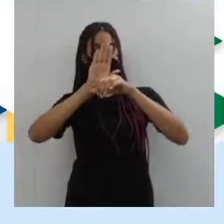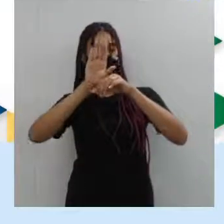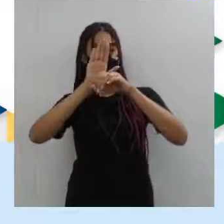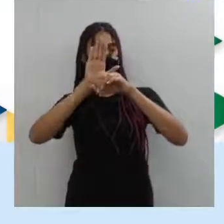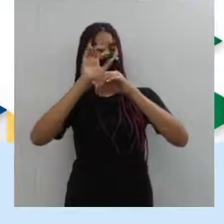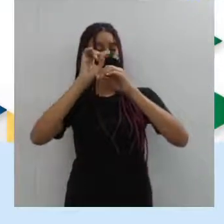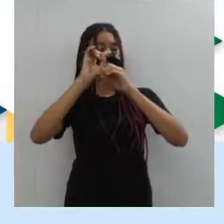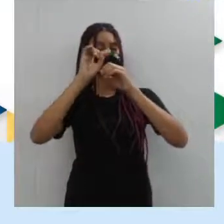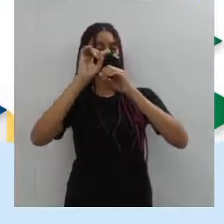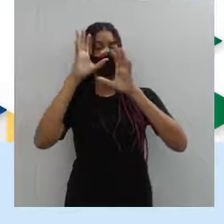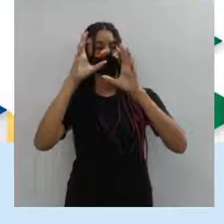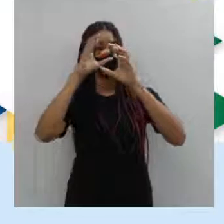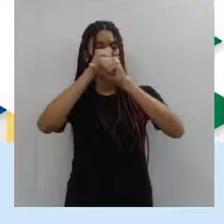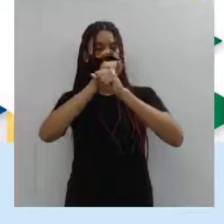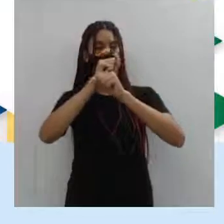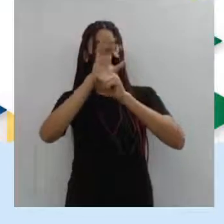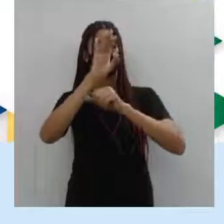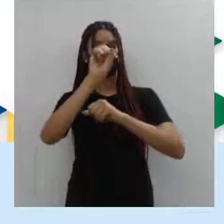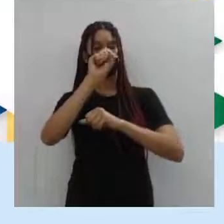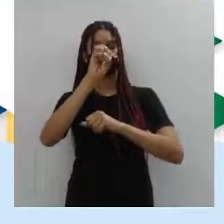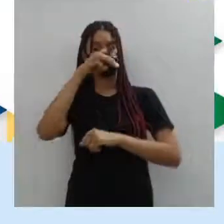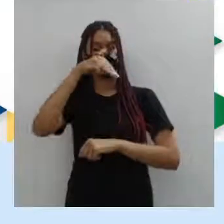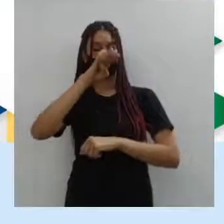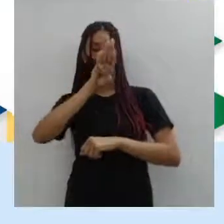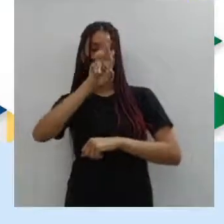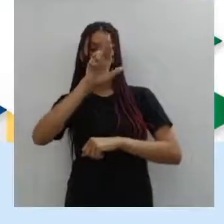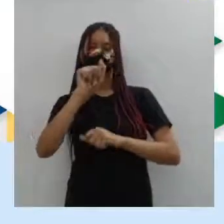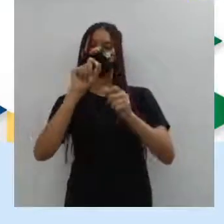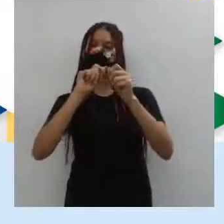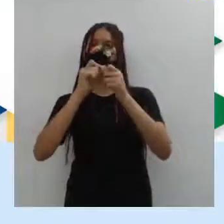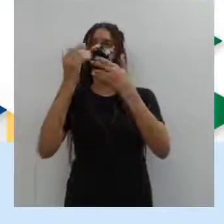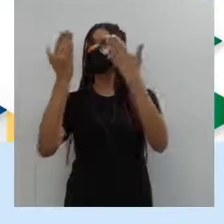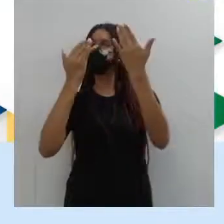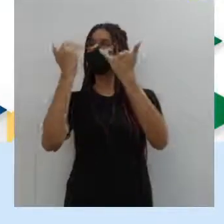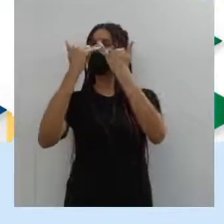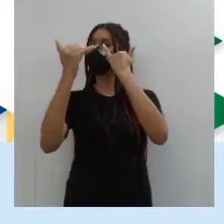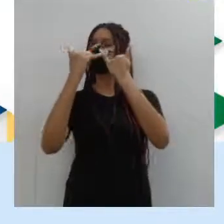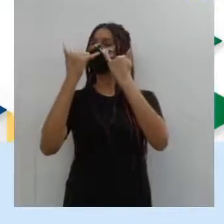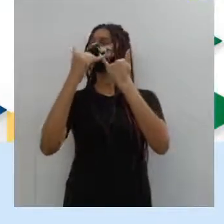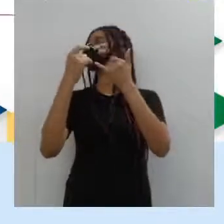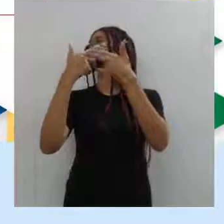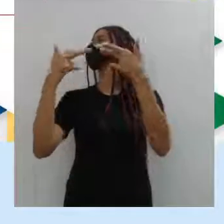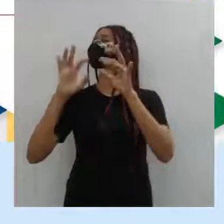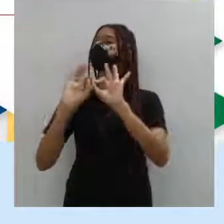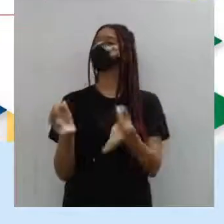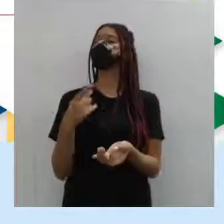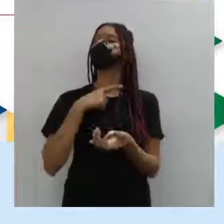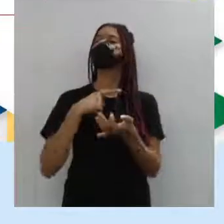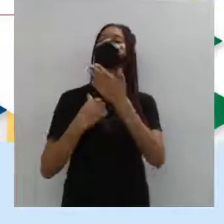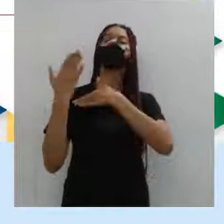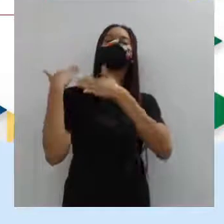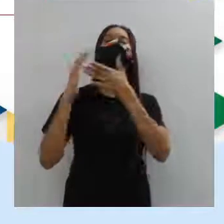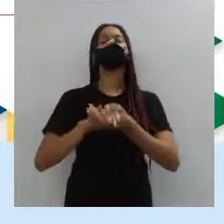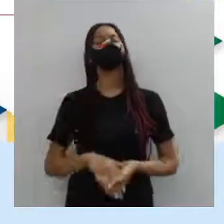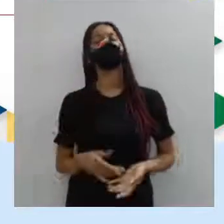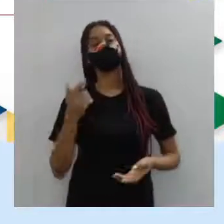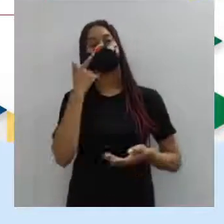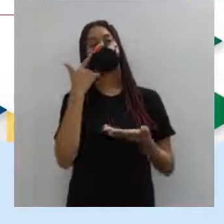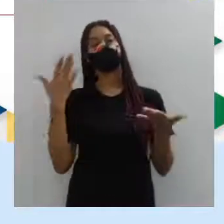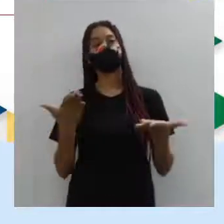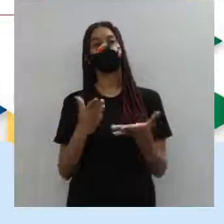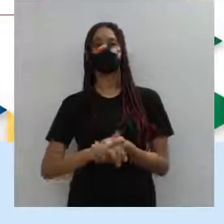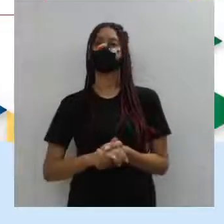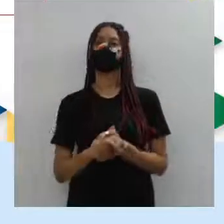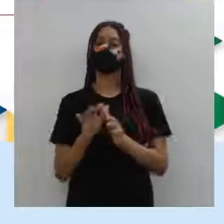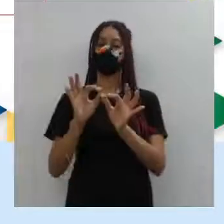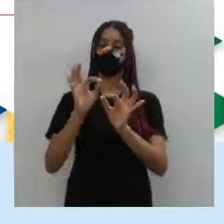da proporcionalidade daquele monumento com uma coisa muito simples da época. Vou te mostrar, segue comigo. Ó. Com apenas um